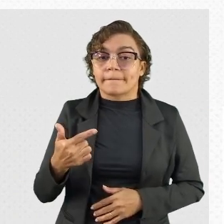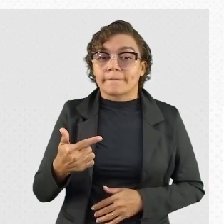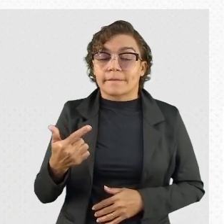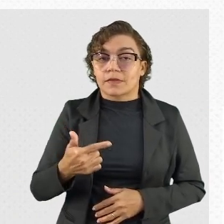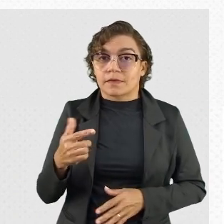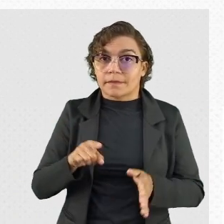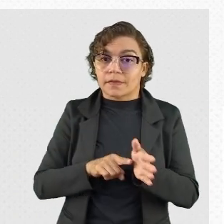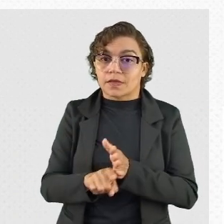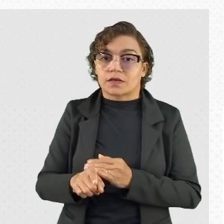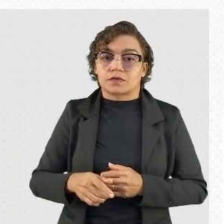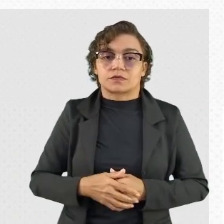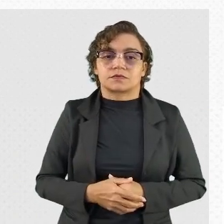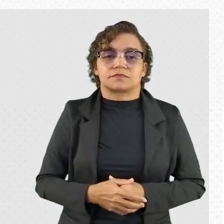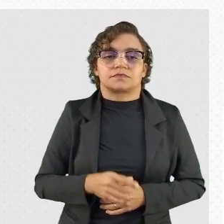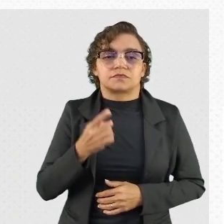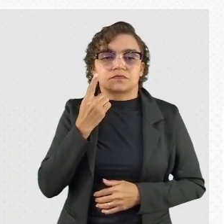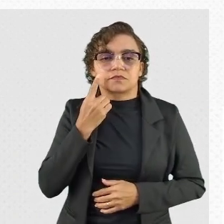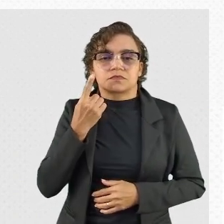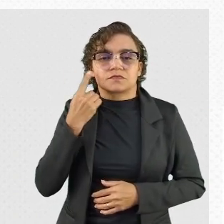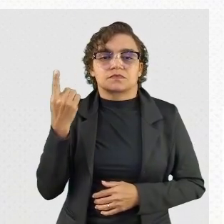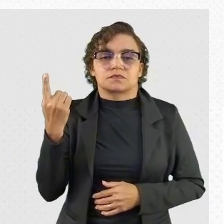diz o seguinte, vamos para o enunciado.